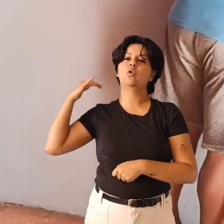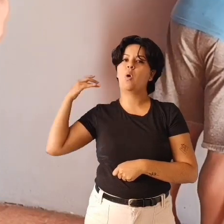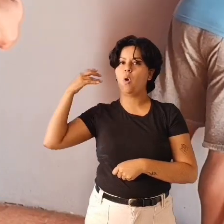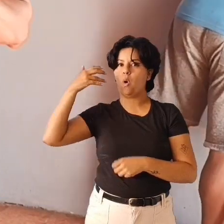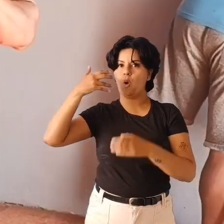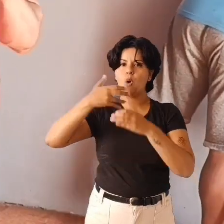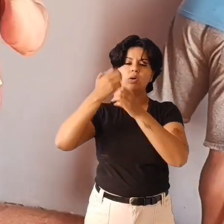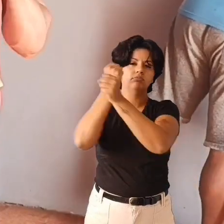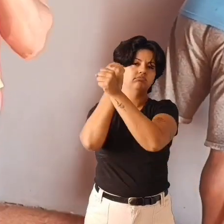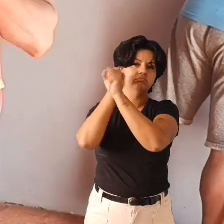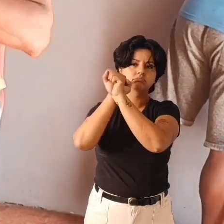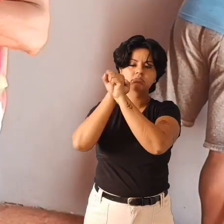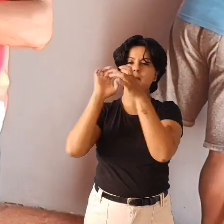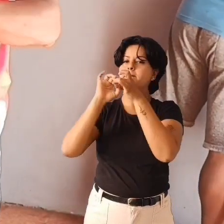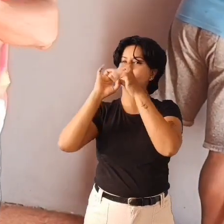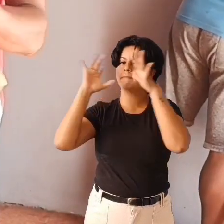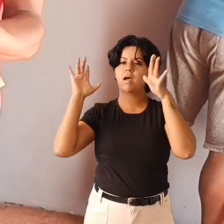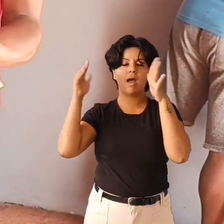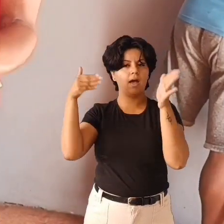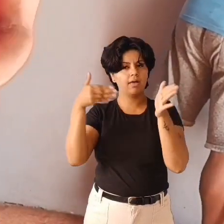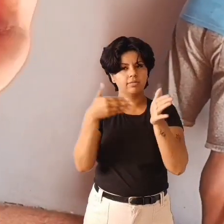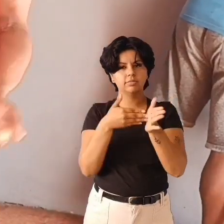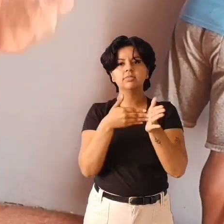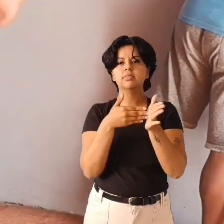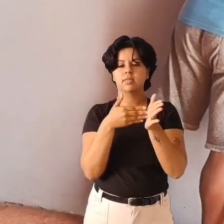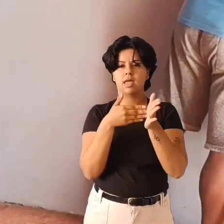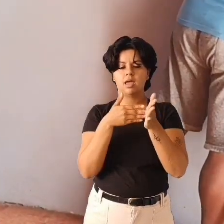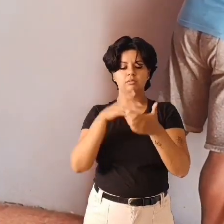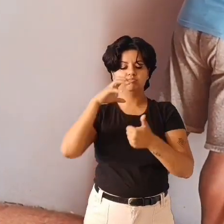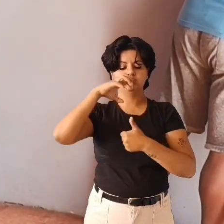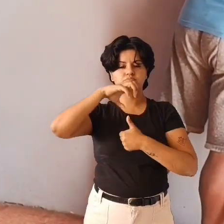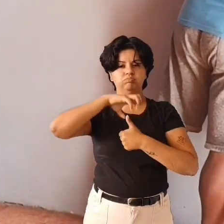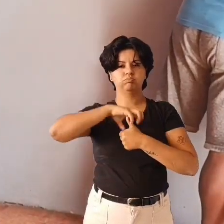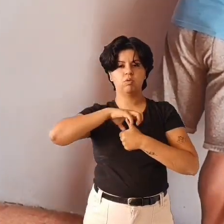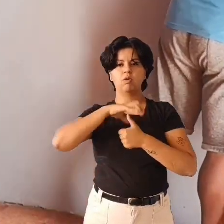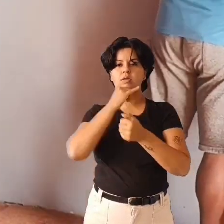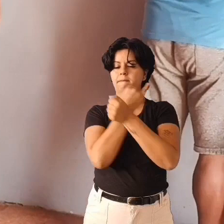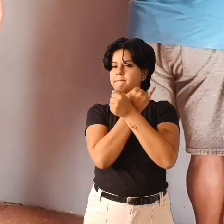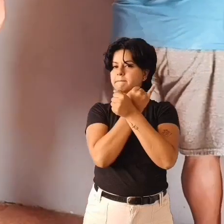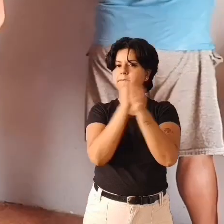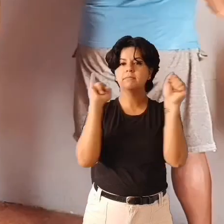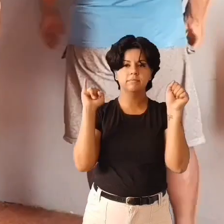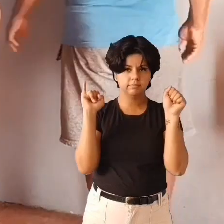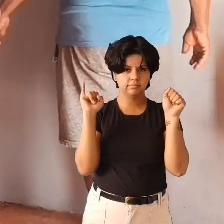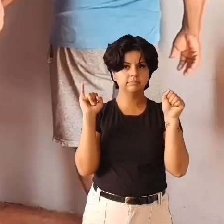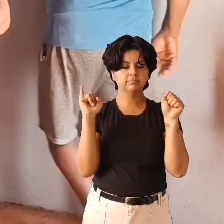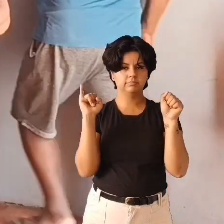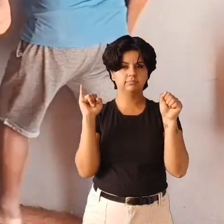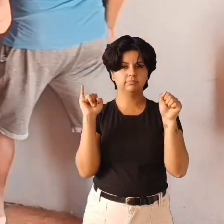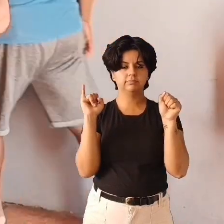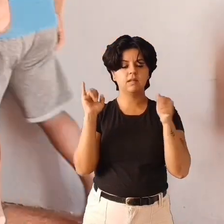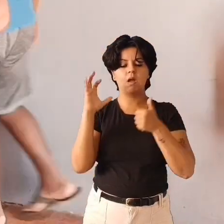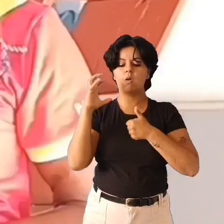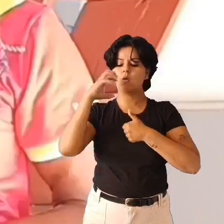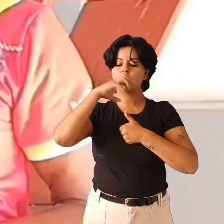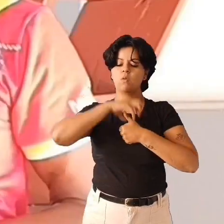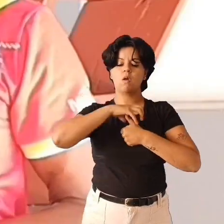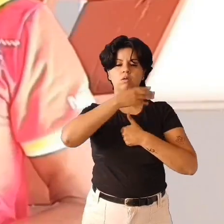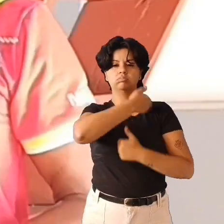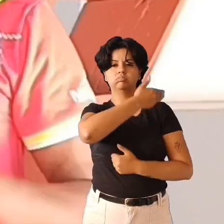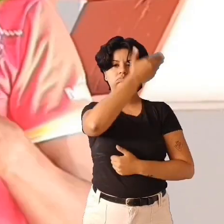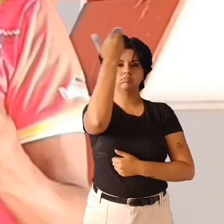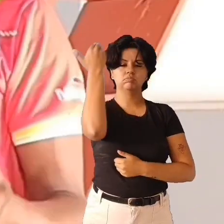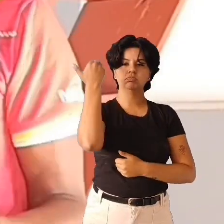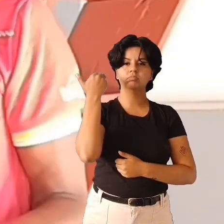contexto histórico, que é justamente essa questão da abolição da escravatura até a corte da princesa Isabel.